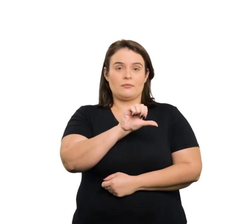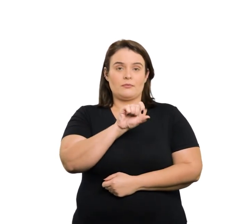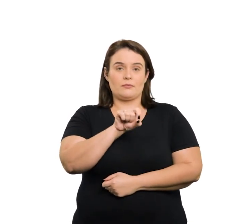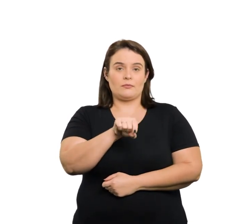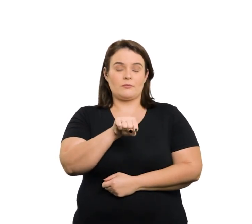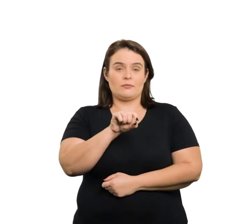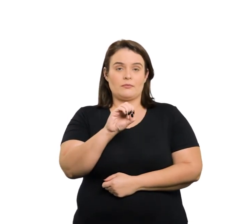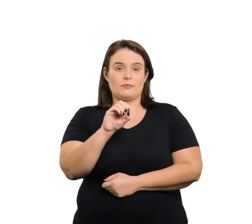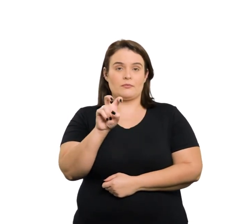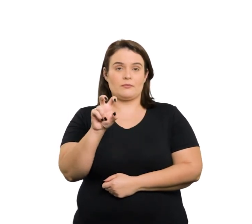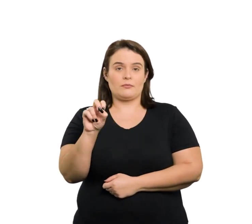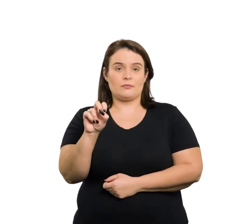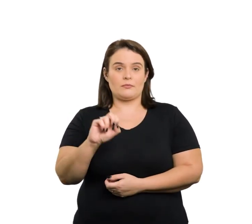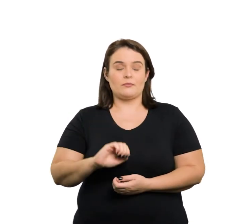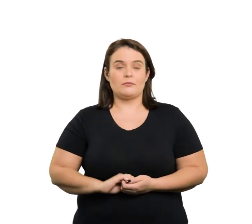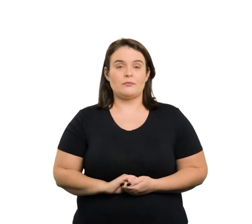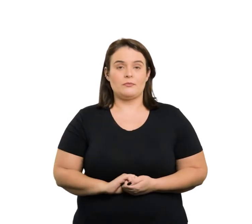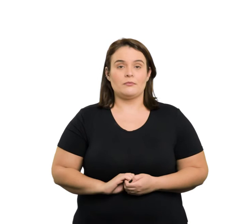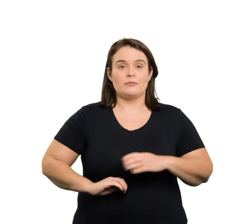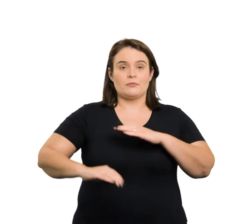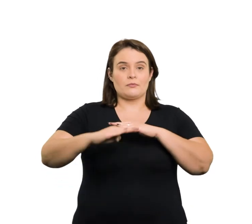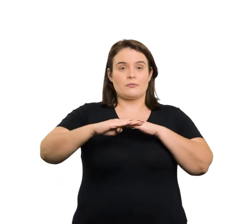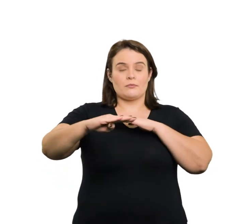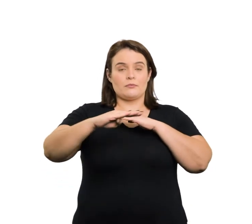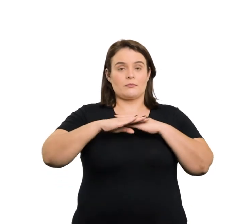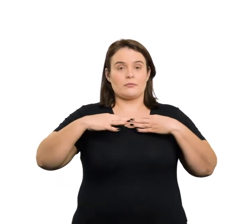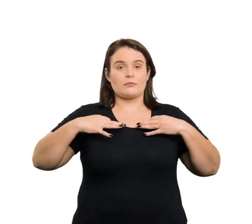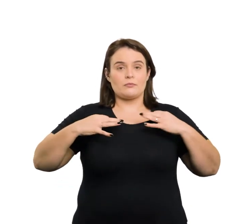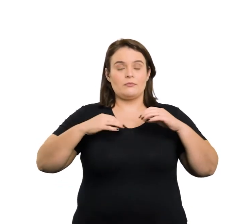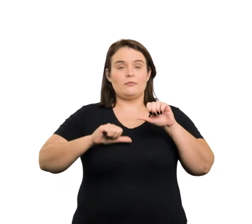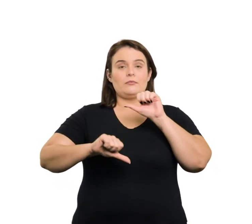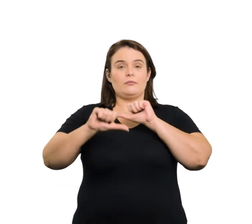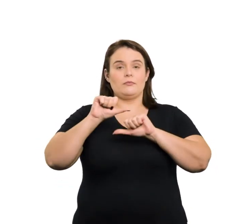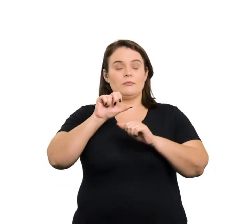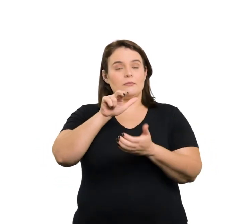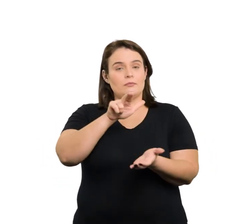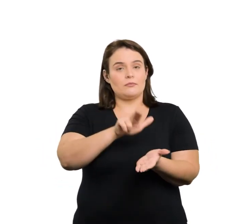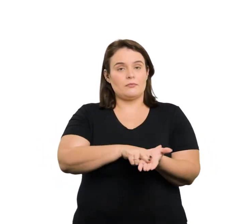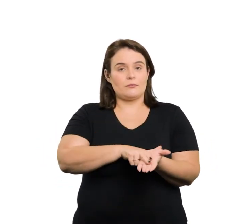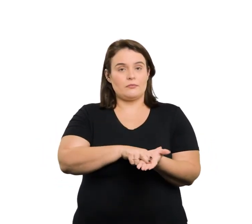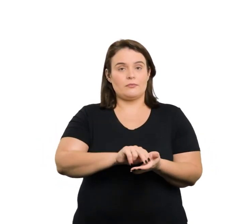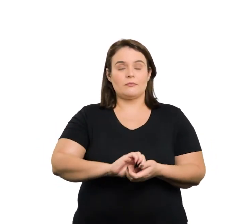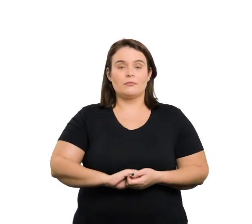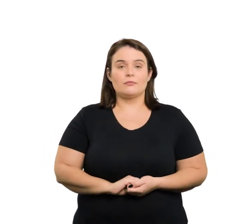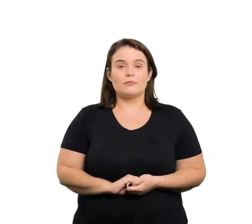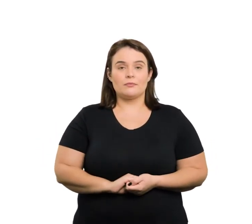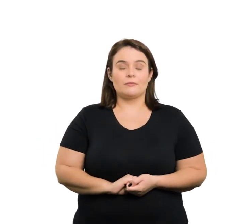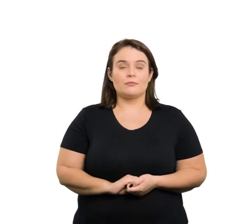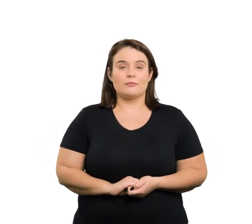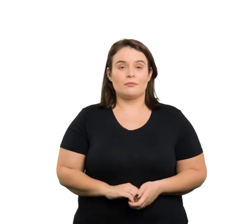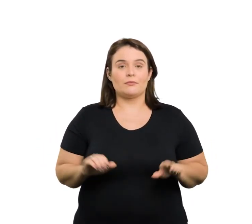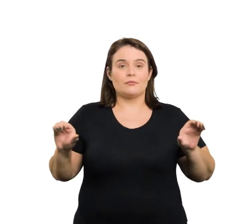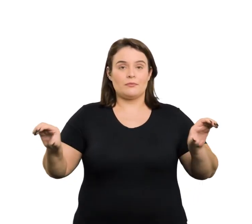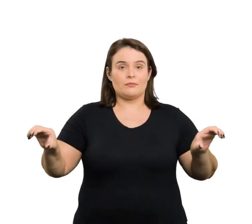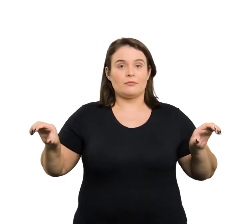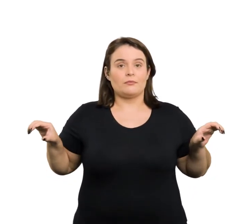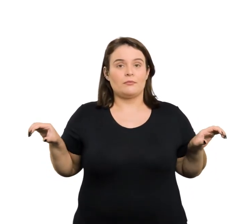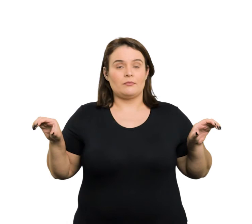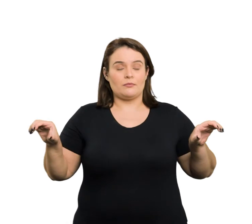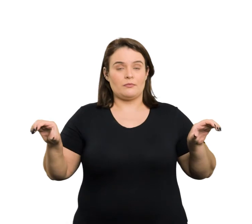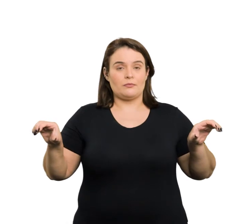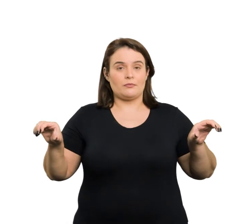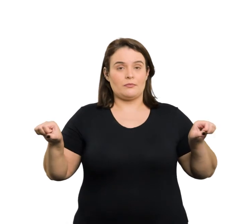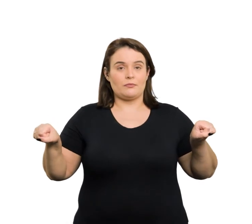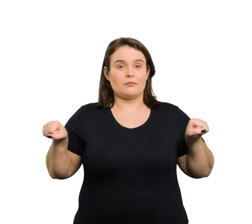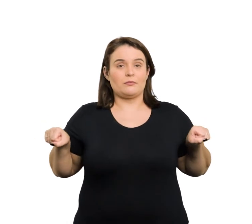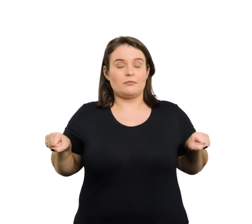NBR 9050. Uma superfície para troca de roupas na posição deitada. 2 barras